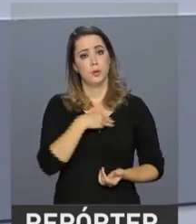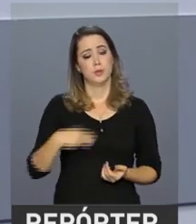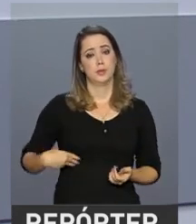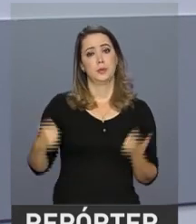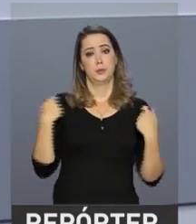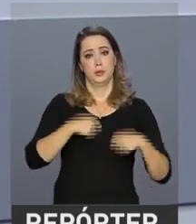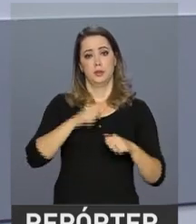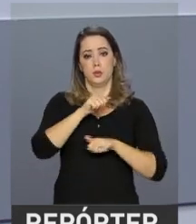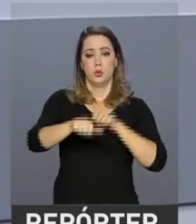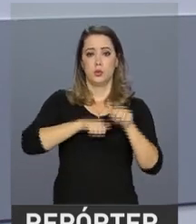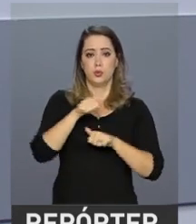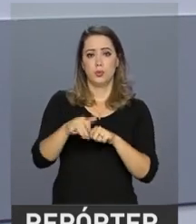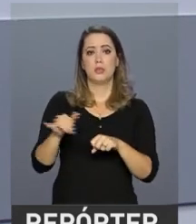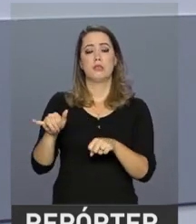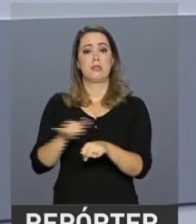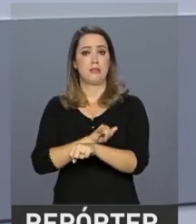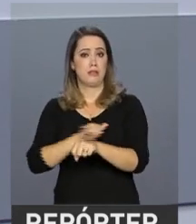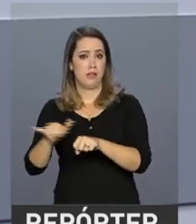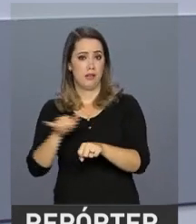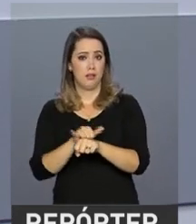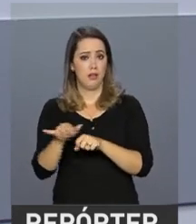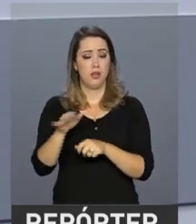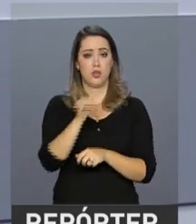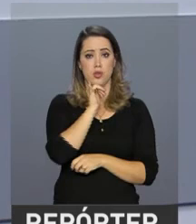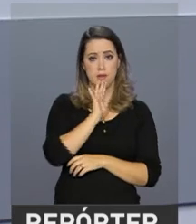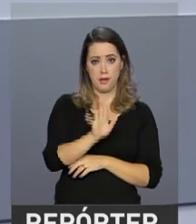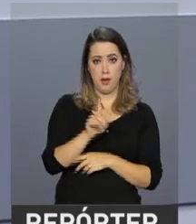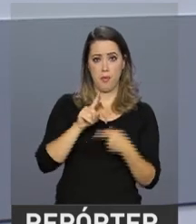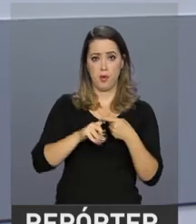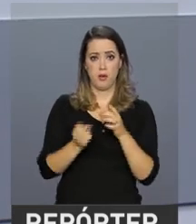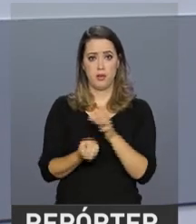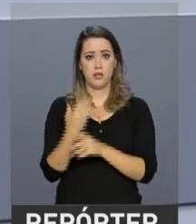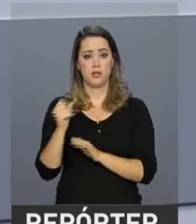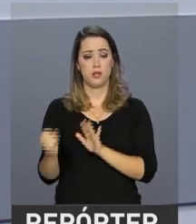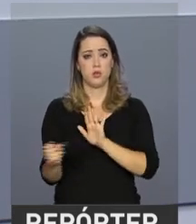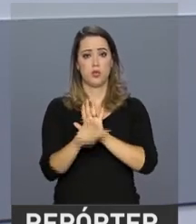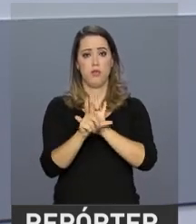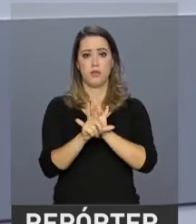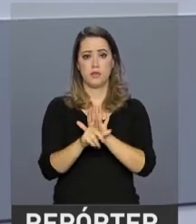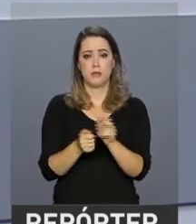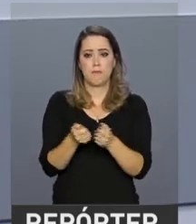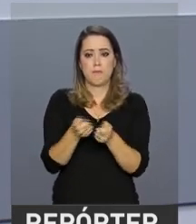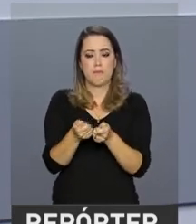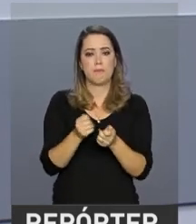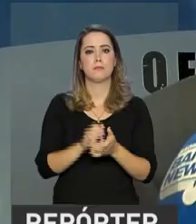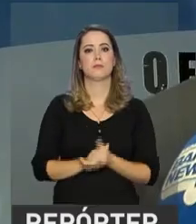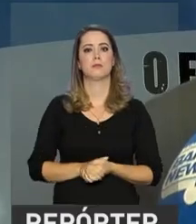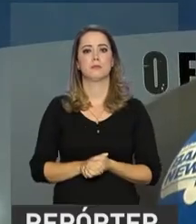necessárias mudanças estruturantes, como, por exemplo, a criação de novas leis mais rígidas.